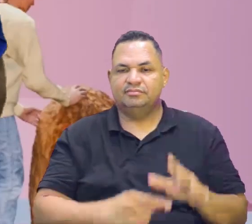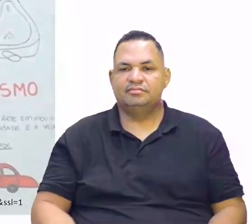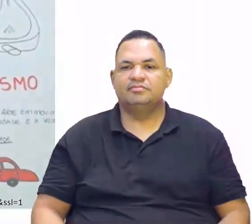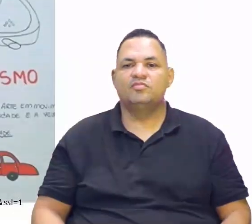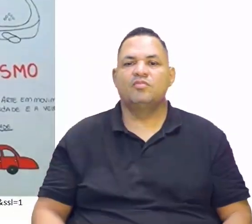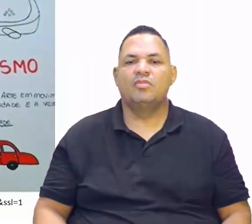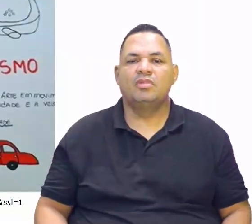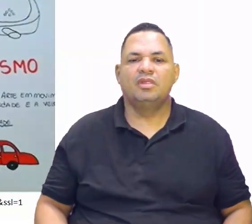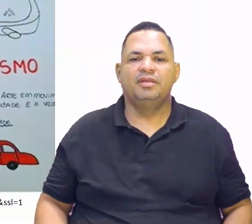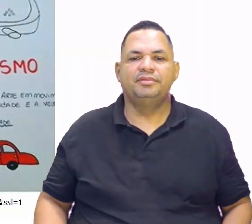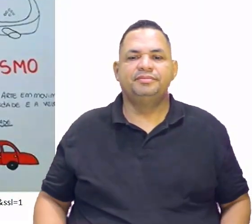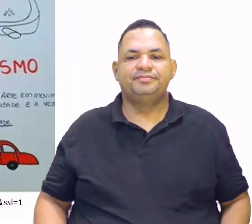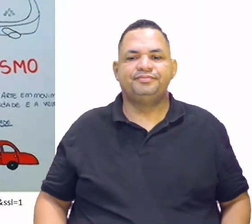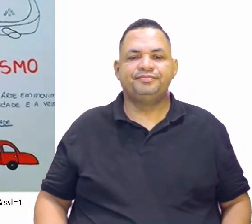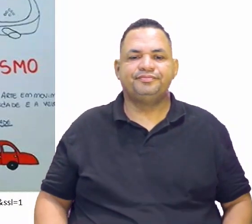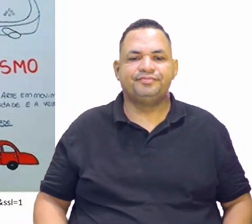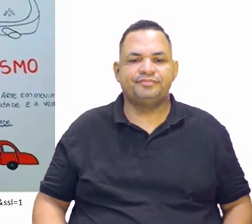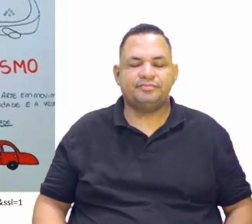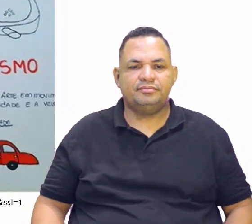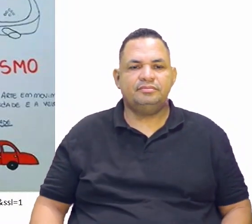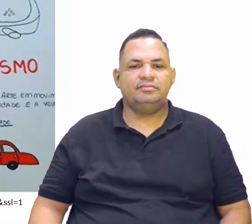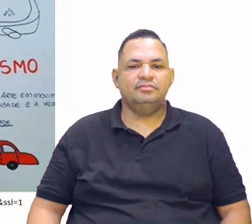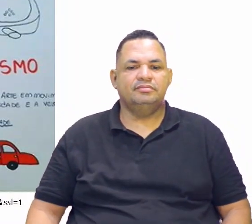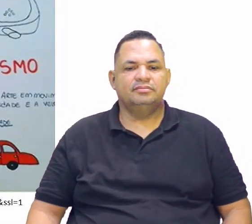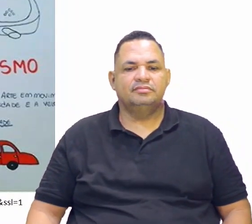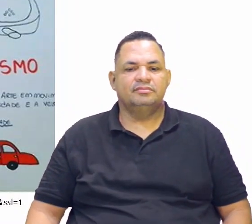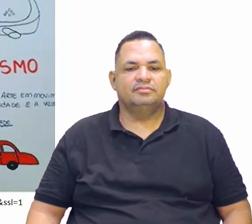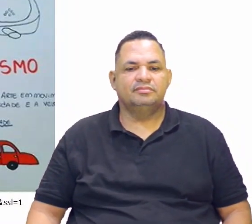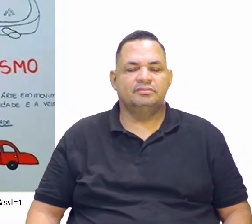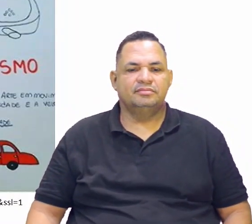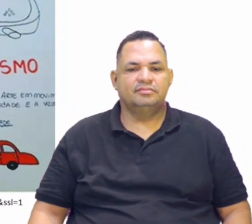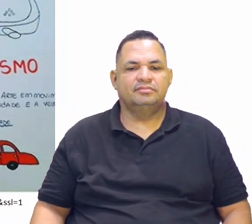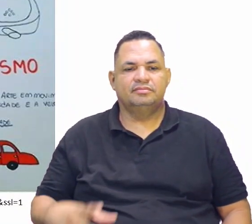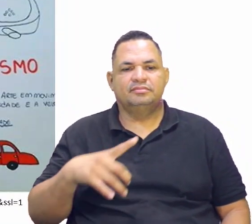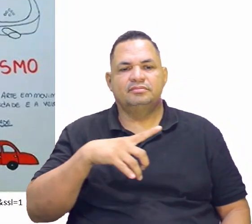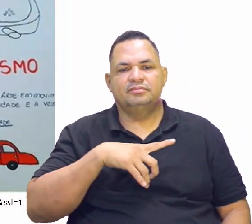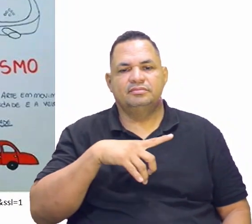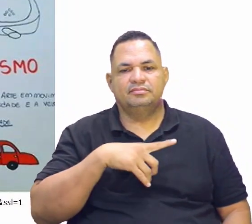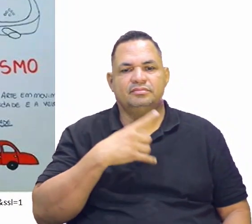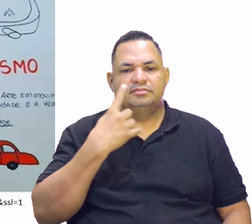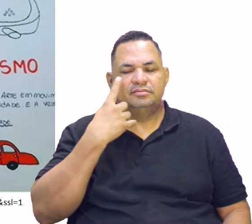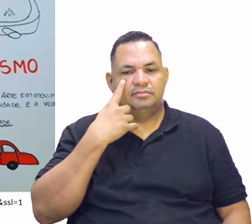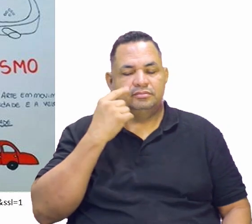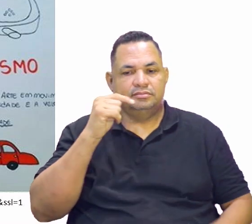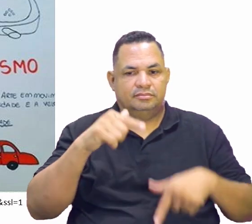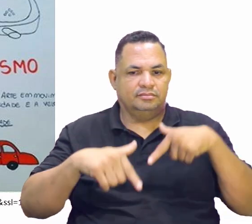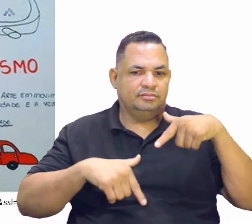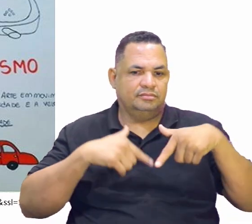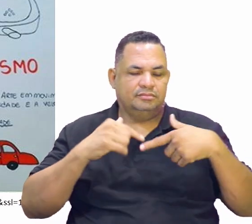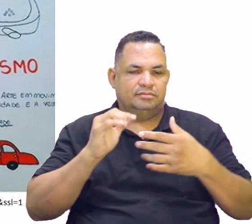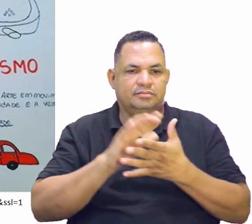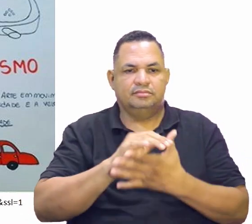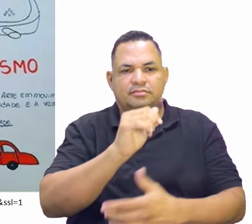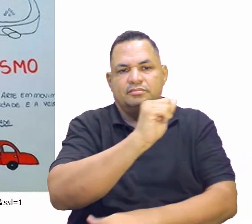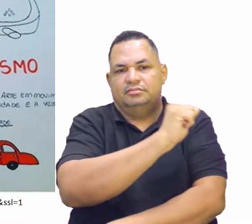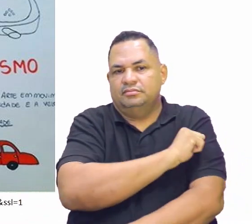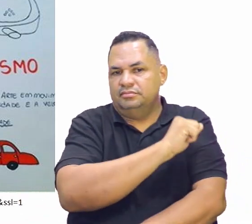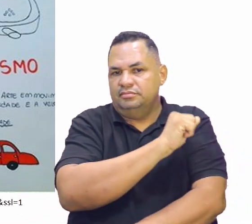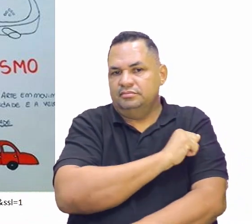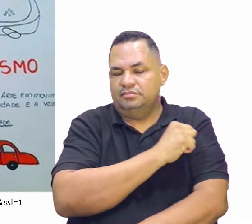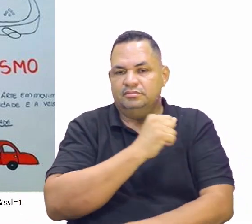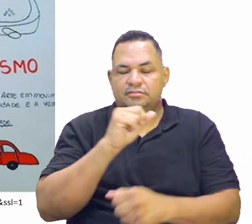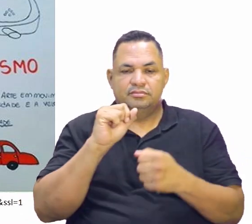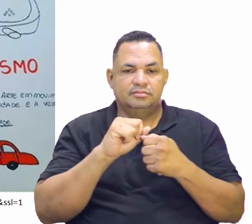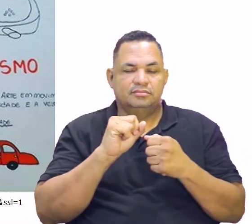para vocês. Aqui, ó. Aqui nós temos, né, um trabalho de um aluno que